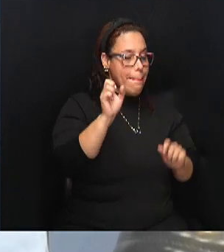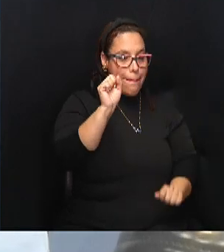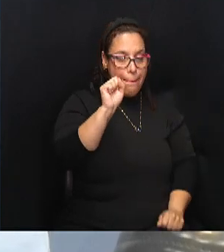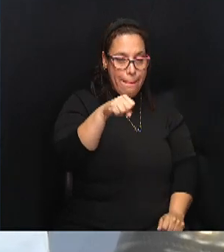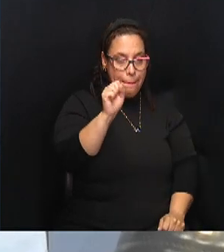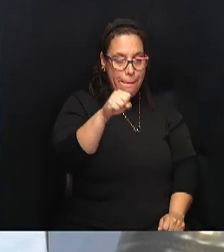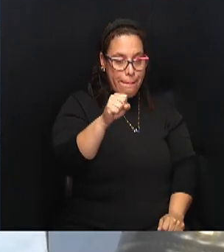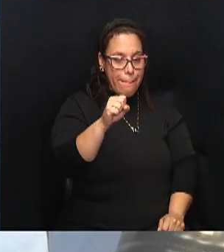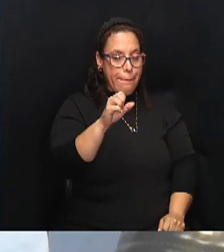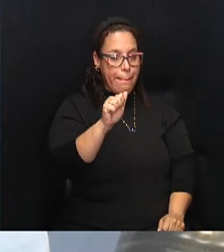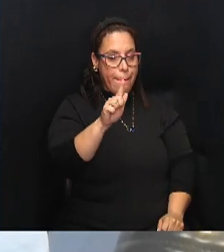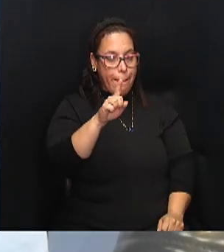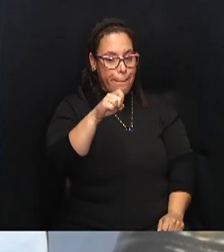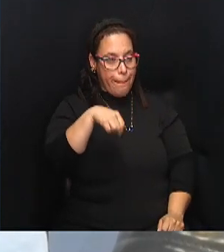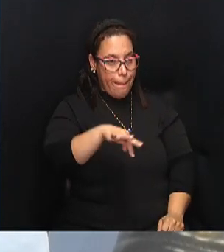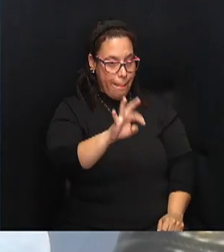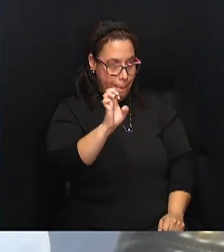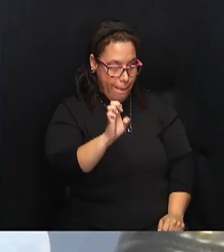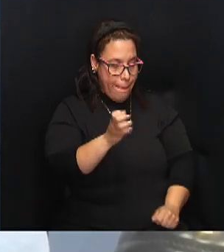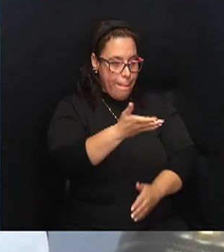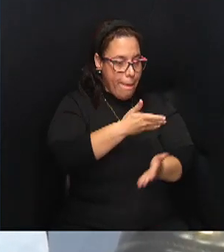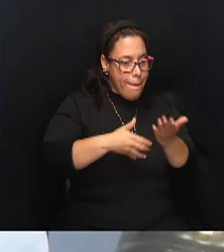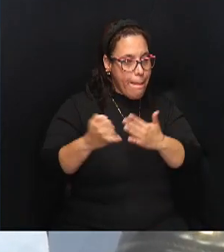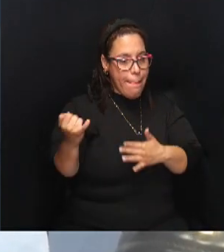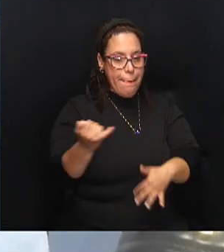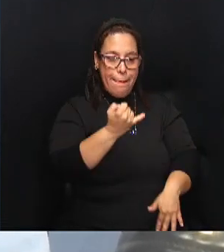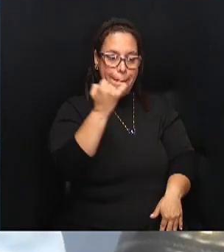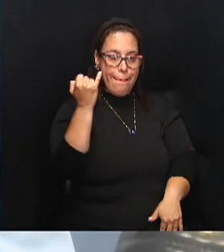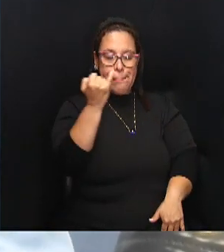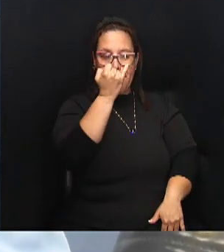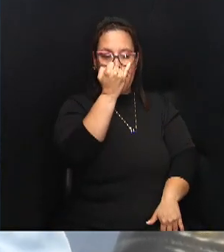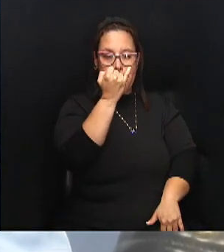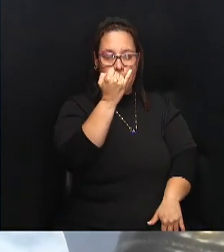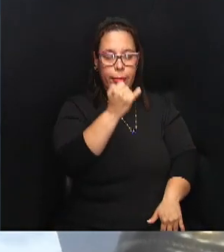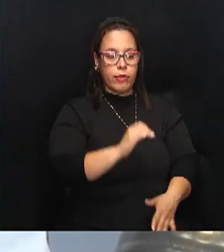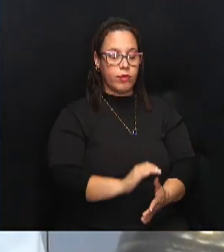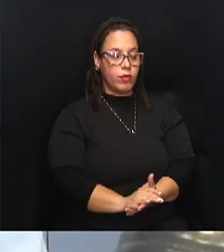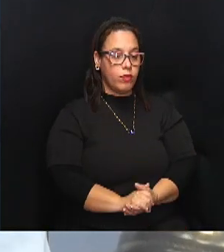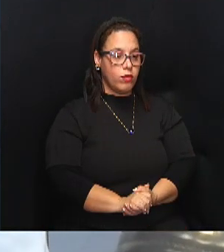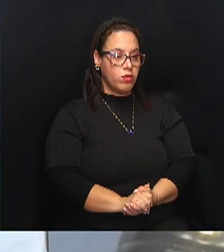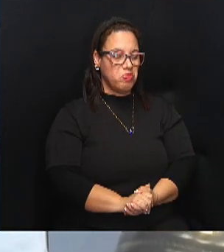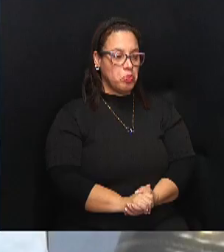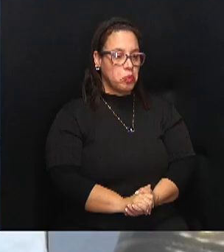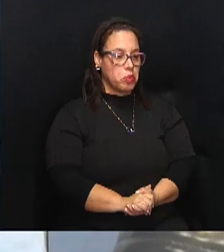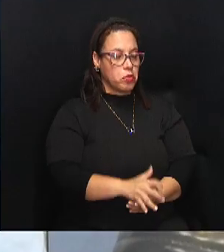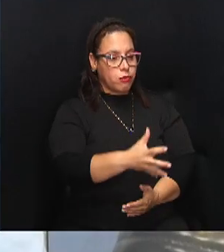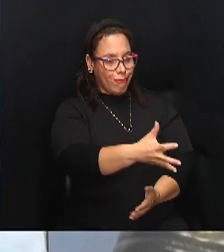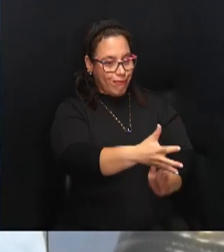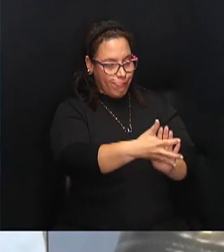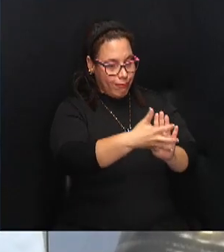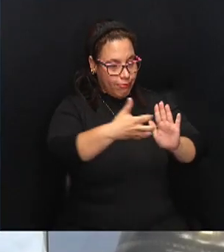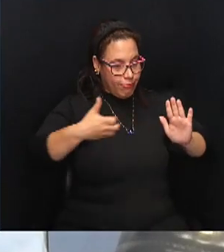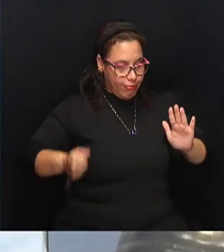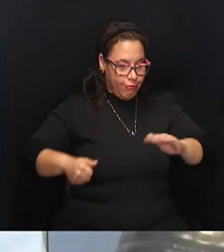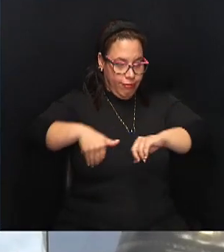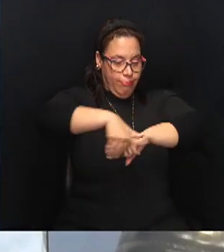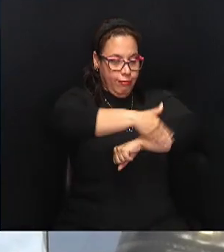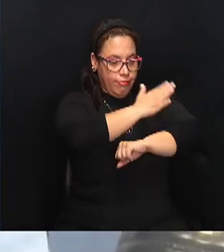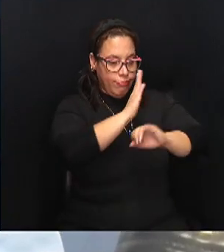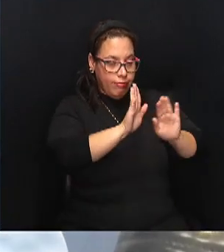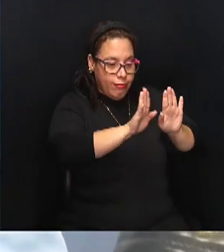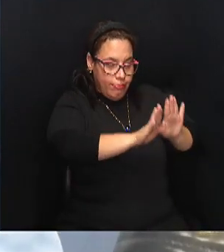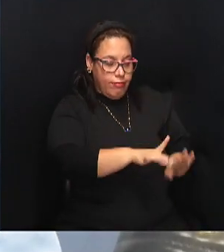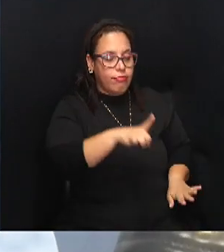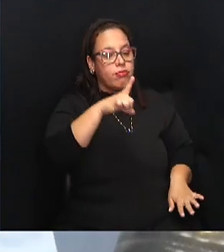um agente participante importante nesse processo de tentar tirar essas pessoas da rua, porque ali tem